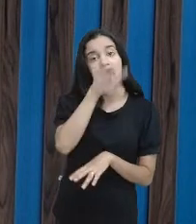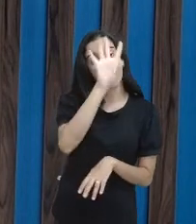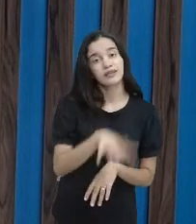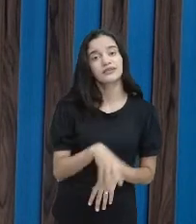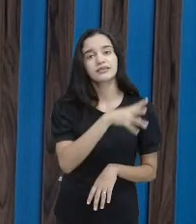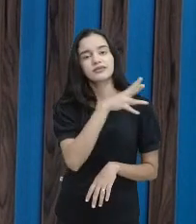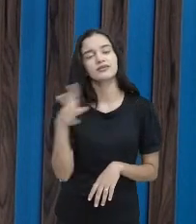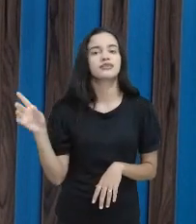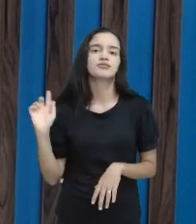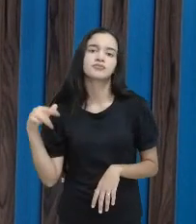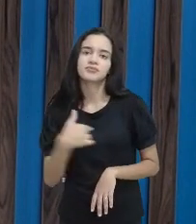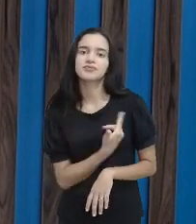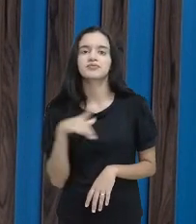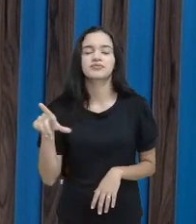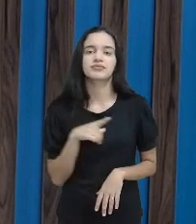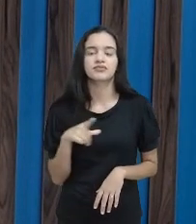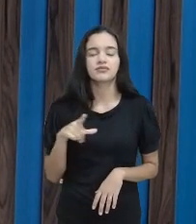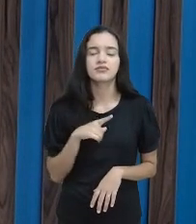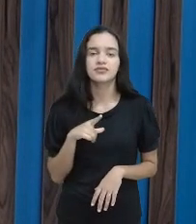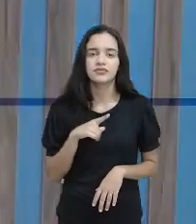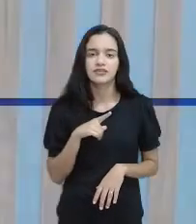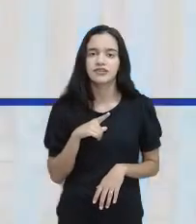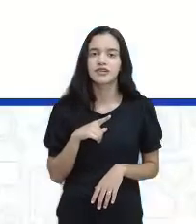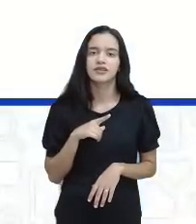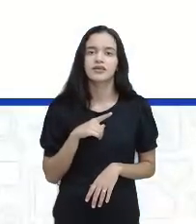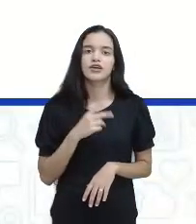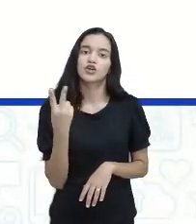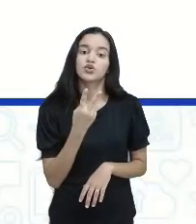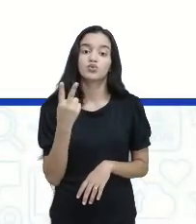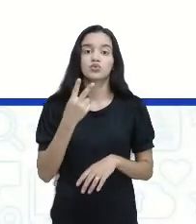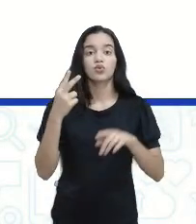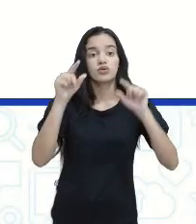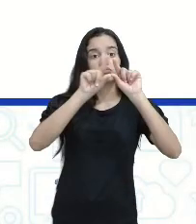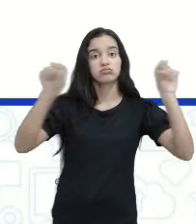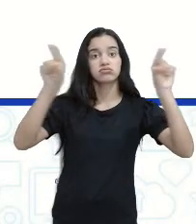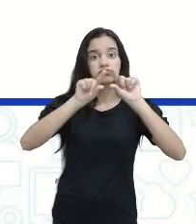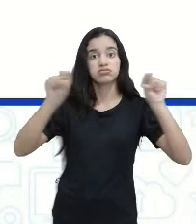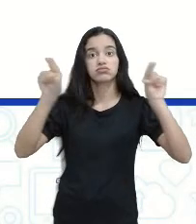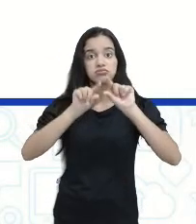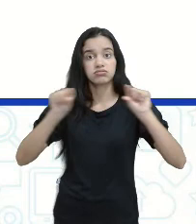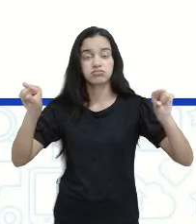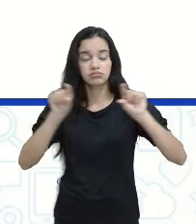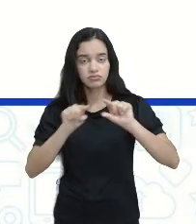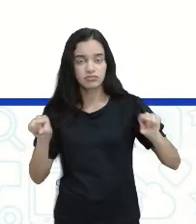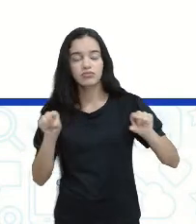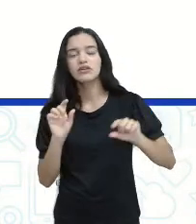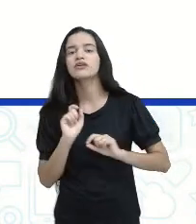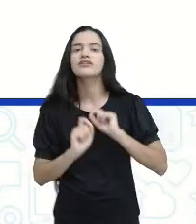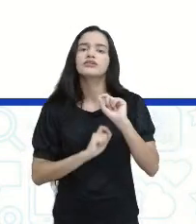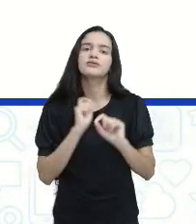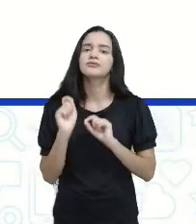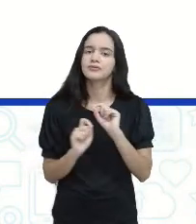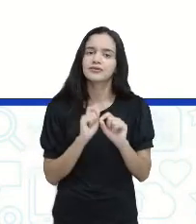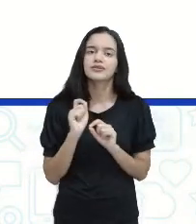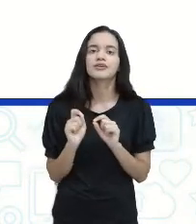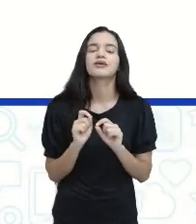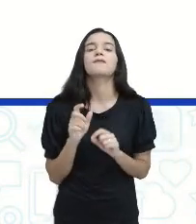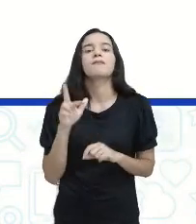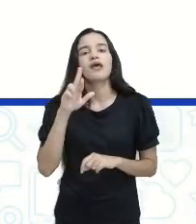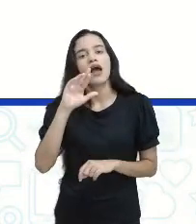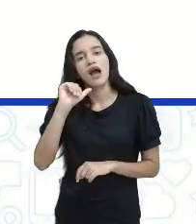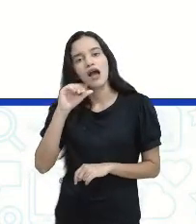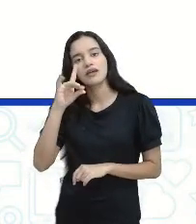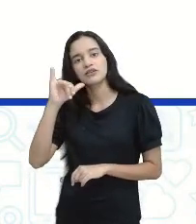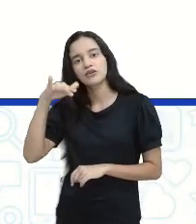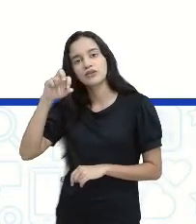periódica, temos aí essas duas linhas, né? Lantanídeos e actinídeos, que são radioativos,